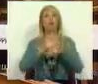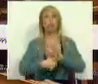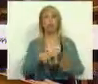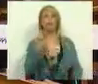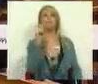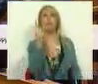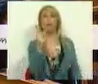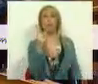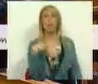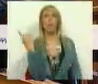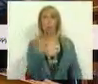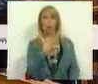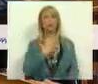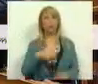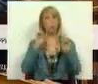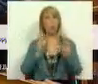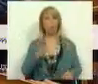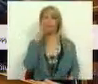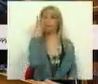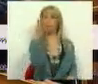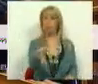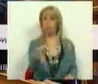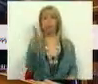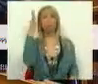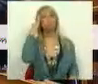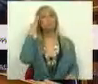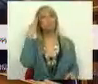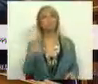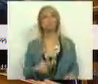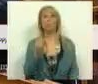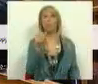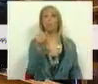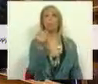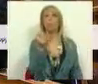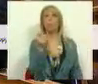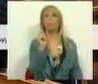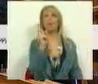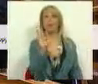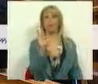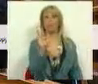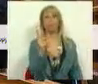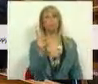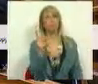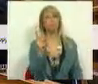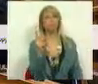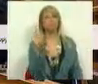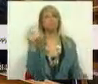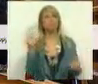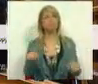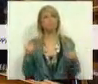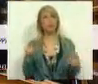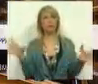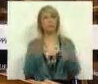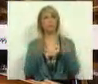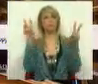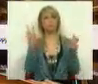o que nós gostaríamos de começar por dizer é que consideramos que o Partido Ecologista Os Verdes tem tido, sobre esta matéria,